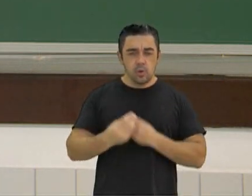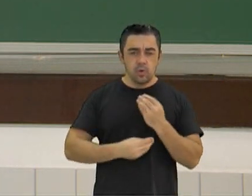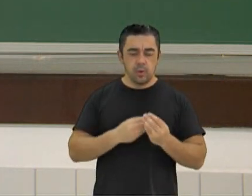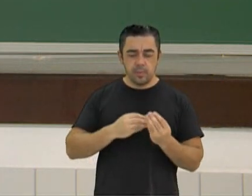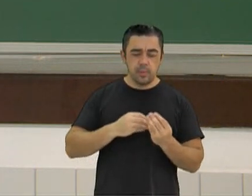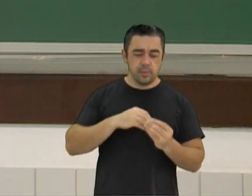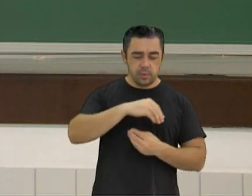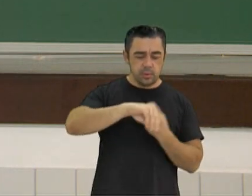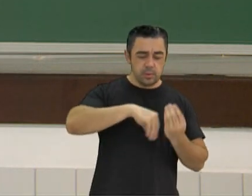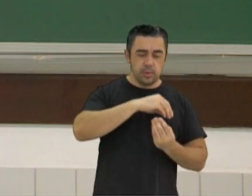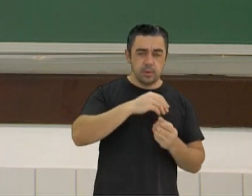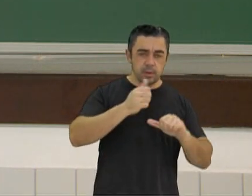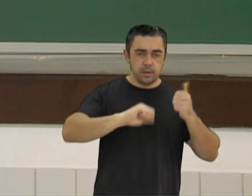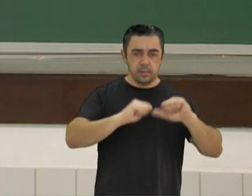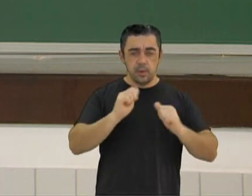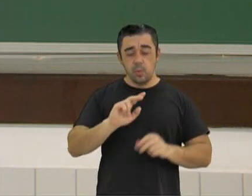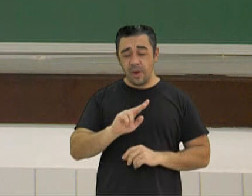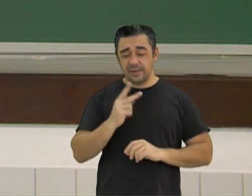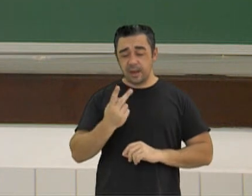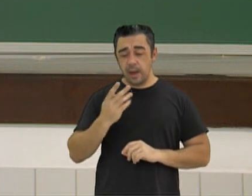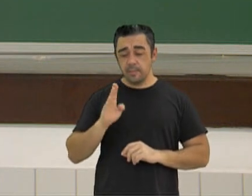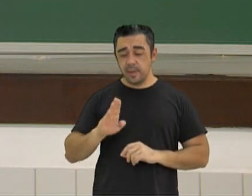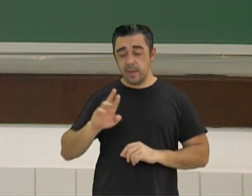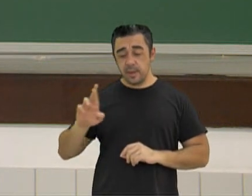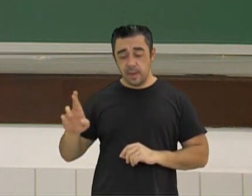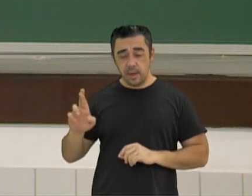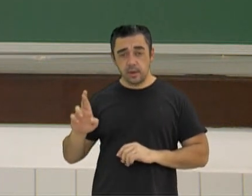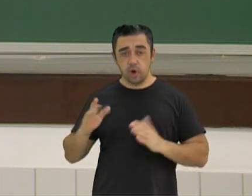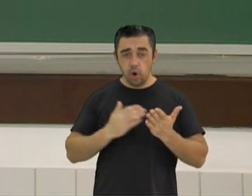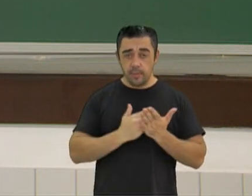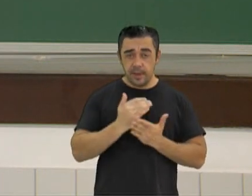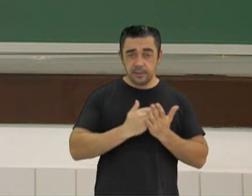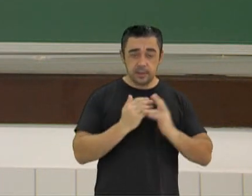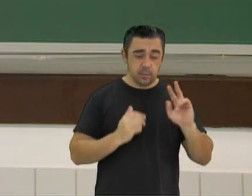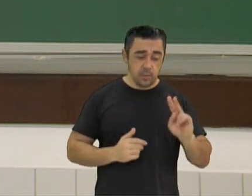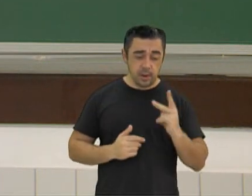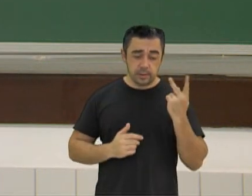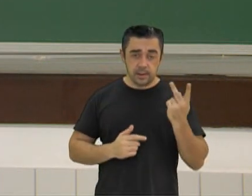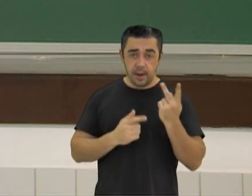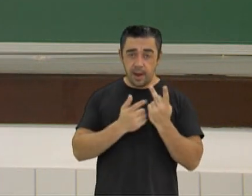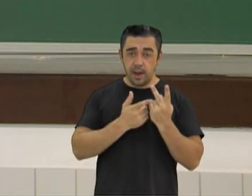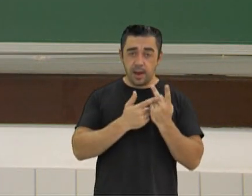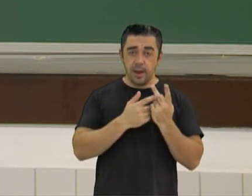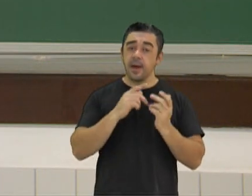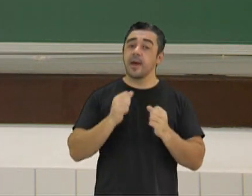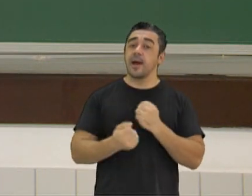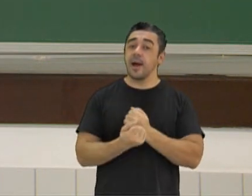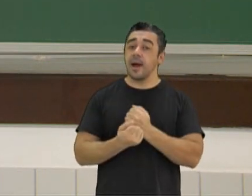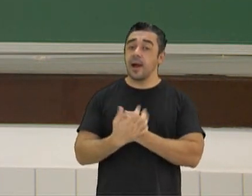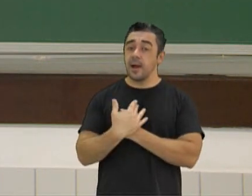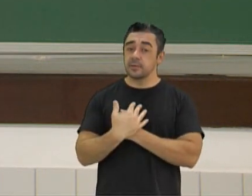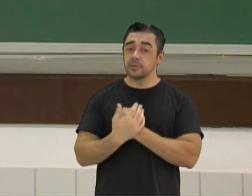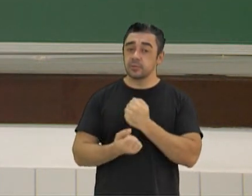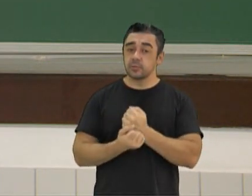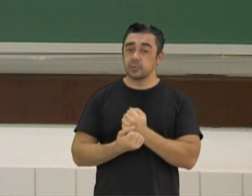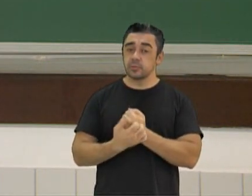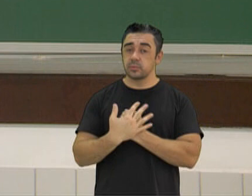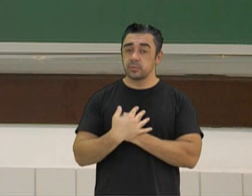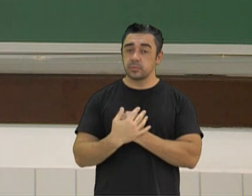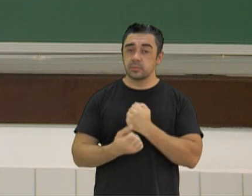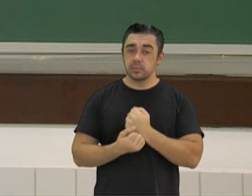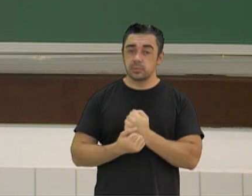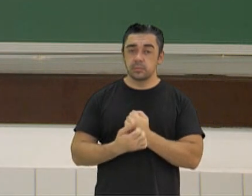O HBr, todos esses compostos que começam com hidrogênio, né? São ácidos inorgânicos. Tá?